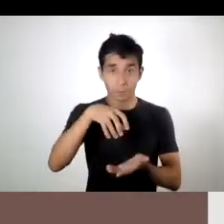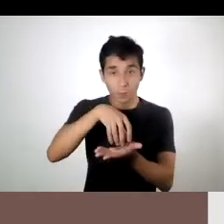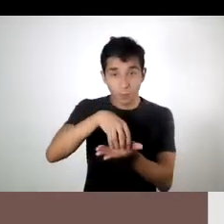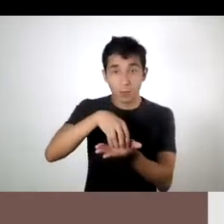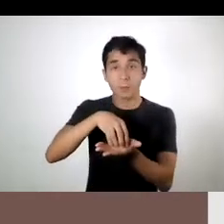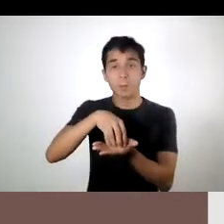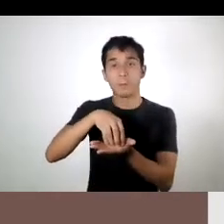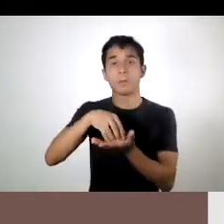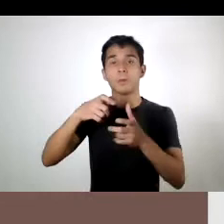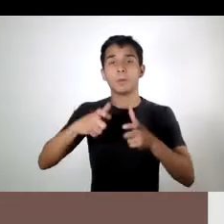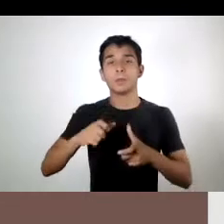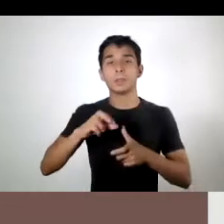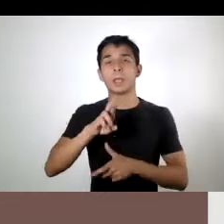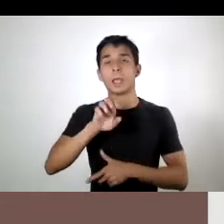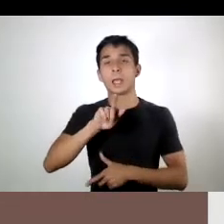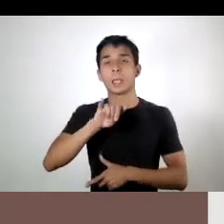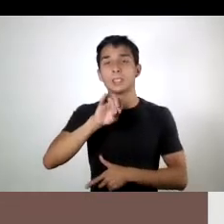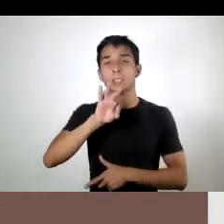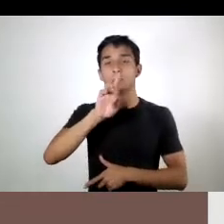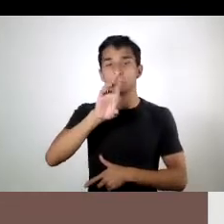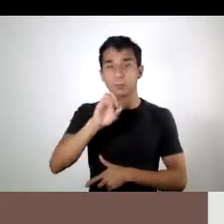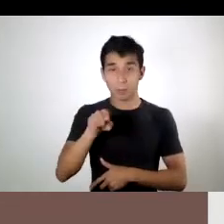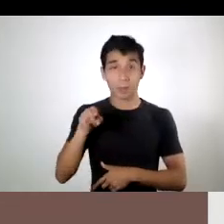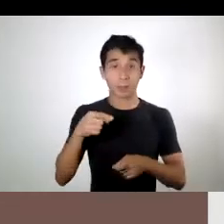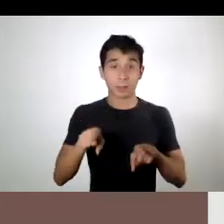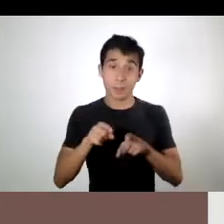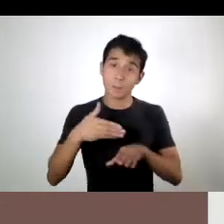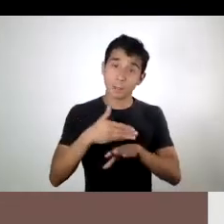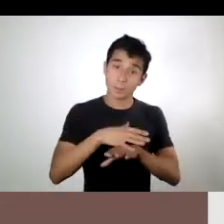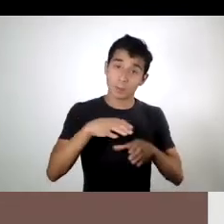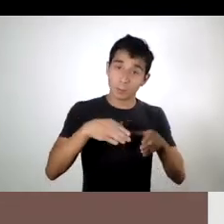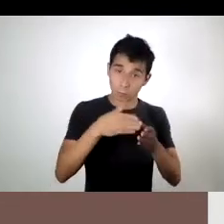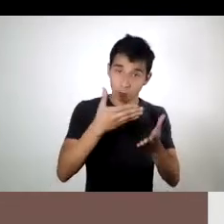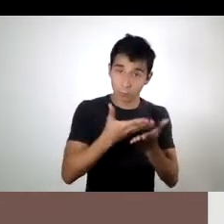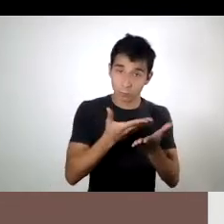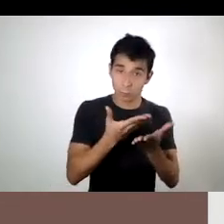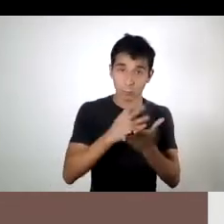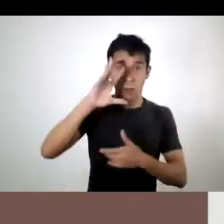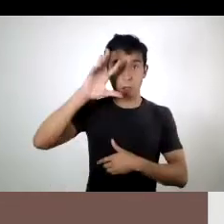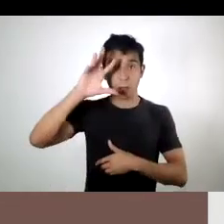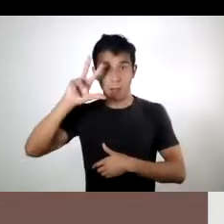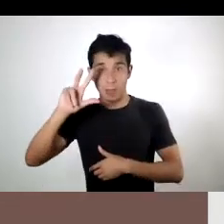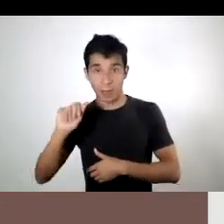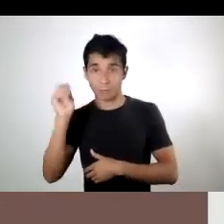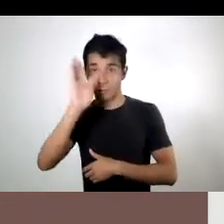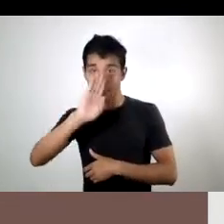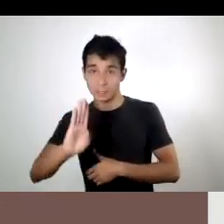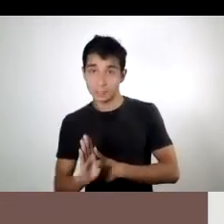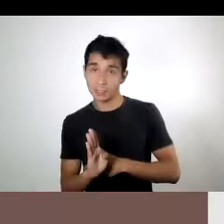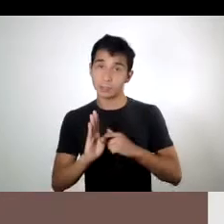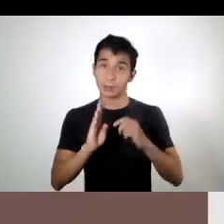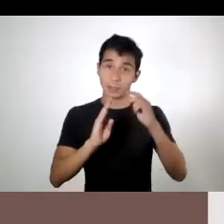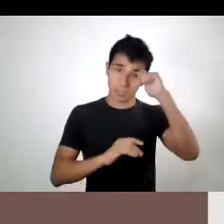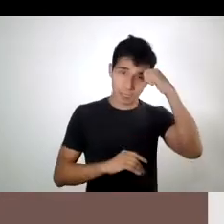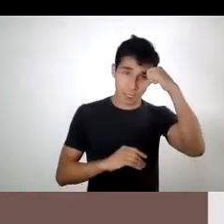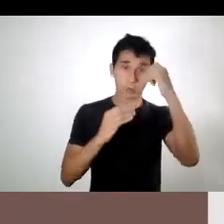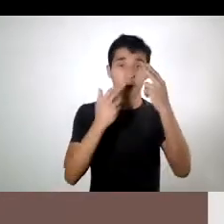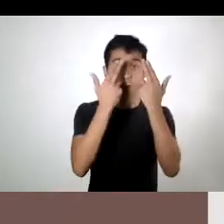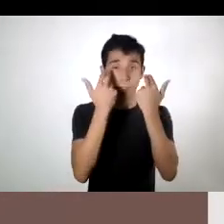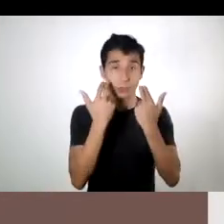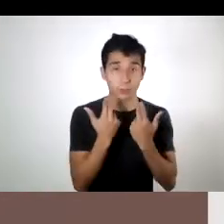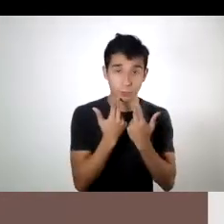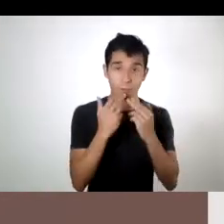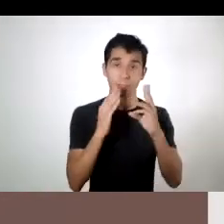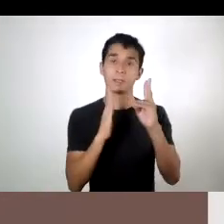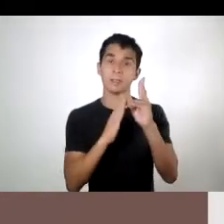membro do Núcleo de Estudos Afro-Brasileiros e Indígenas do Instituto Federal em São Paulo. Ela é mestre em ensino